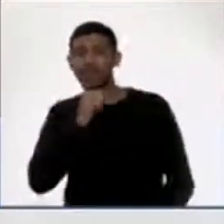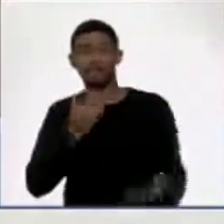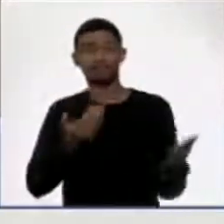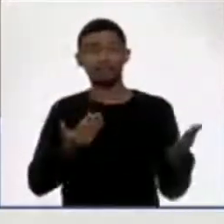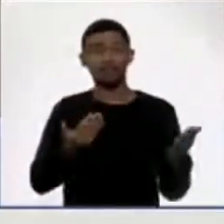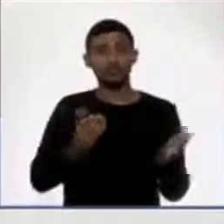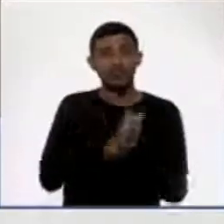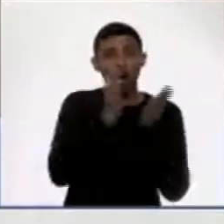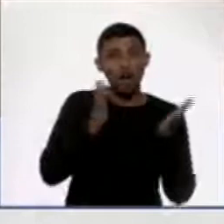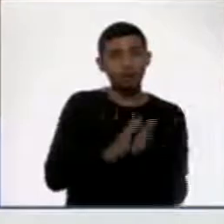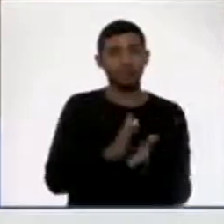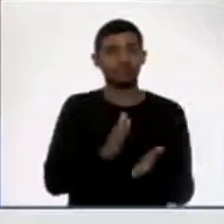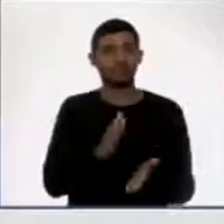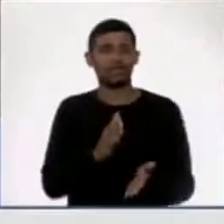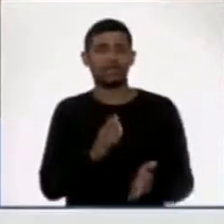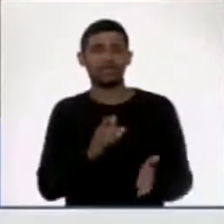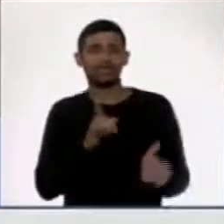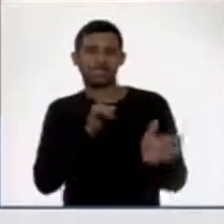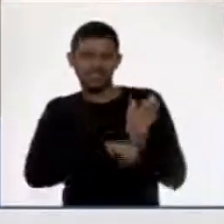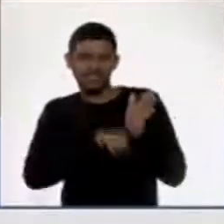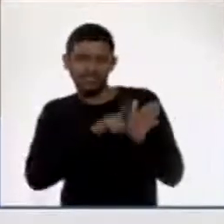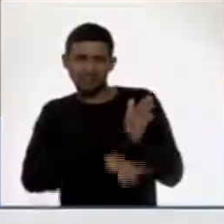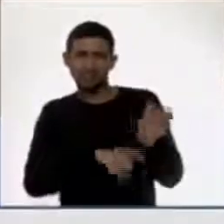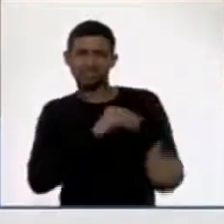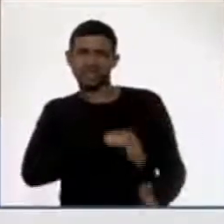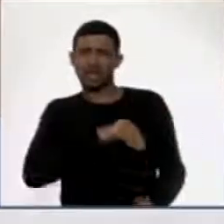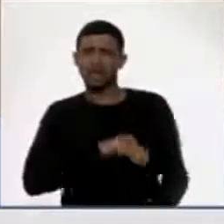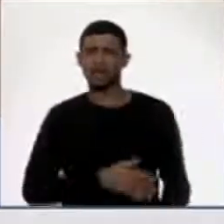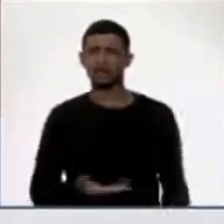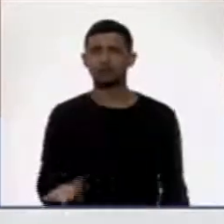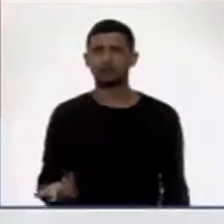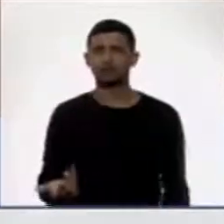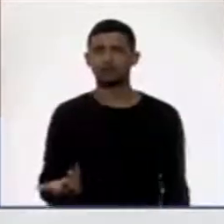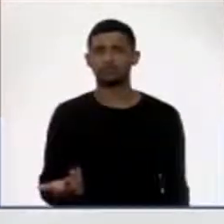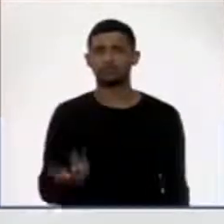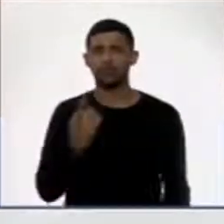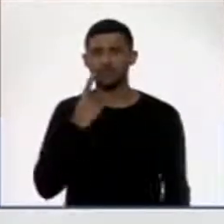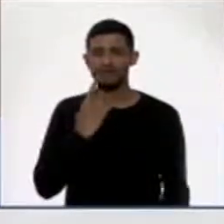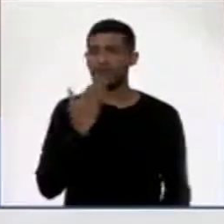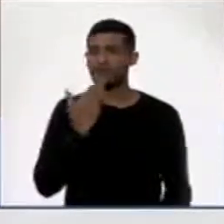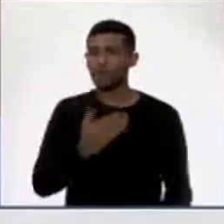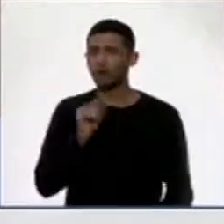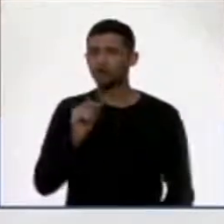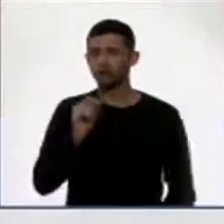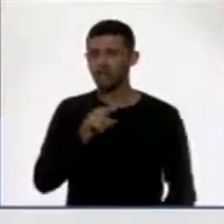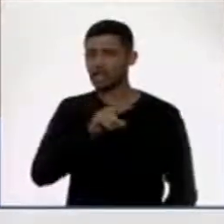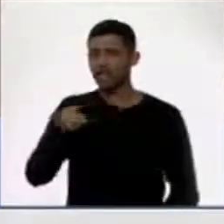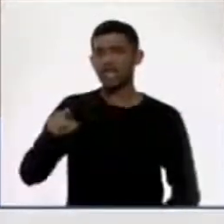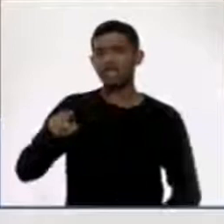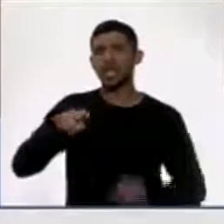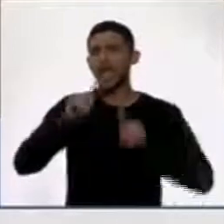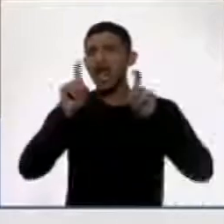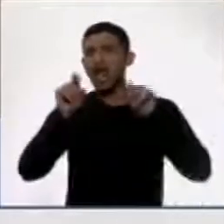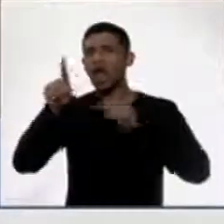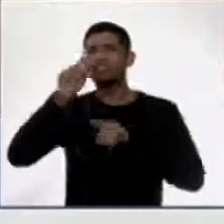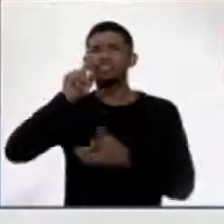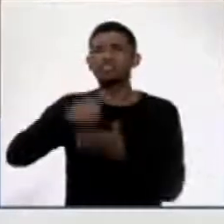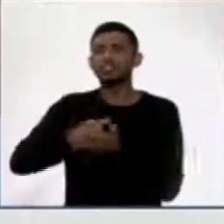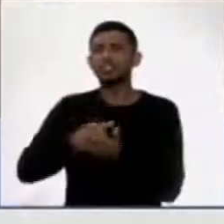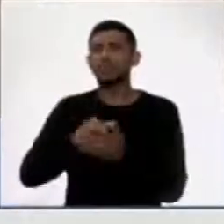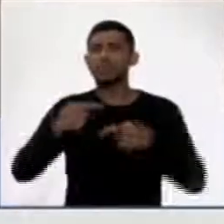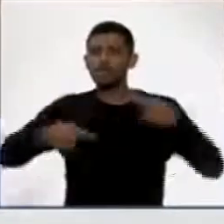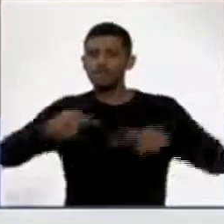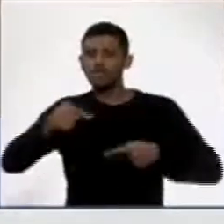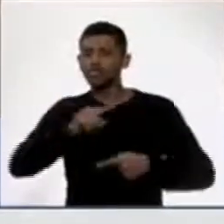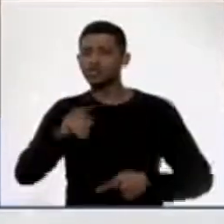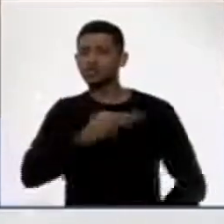É uma violência. E essa dicotomia mostra muito bem que diz respeito a uma opção política. O governo acha que é importante